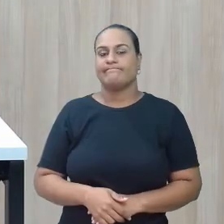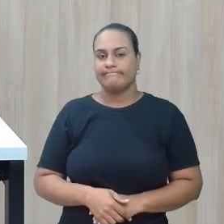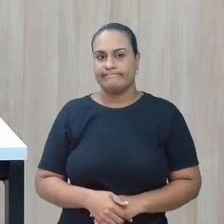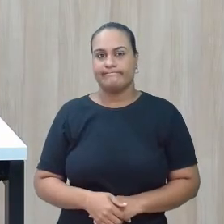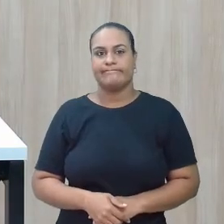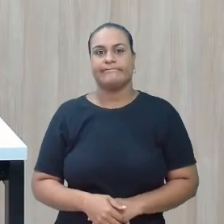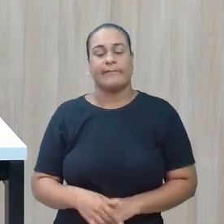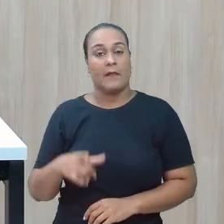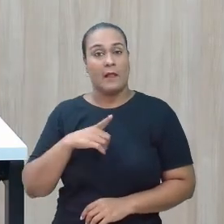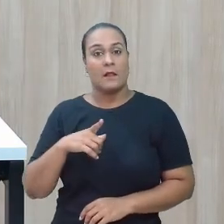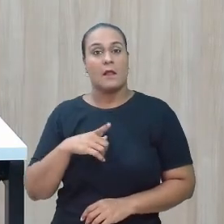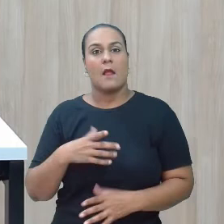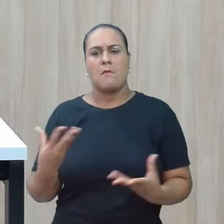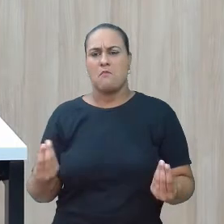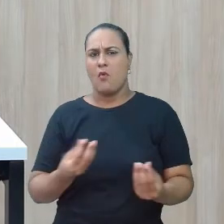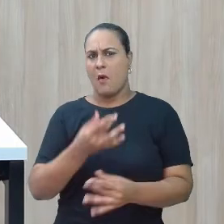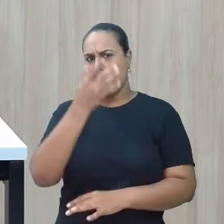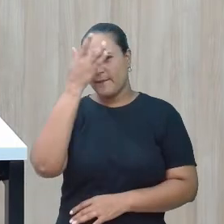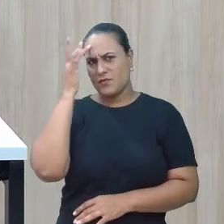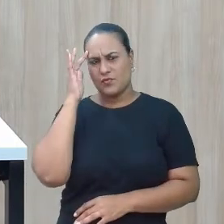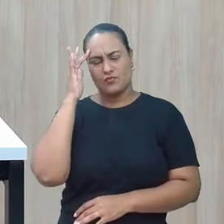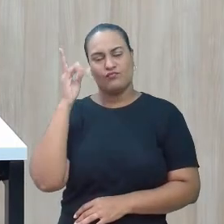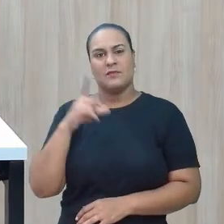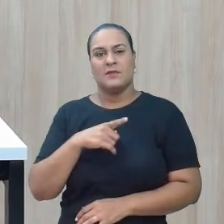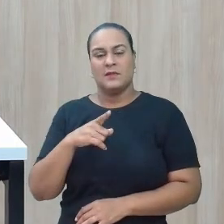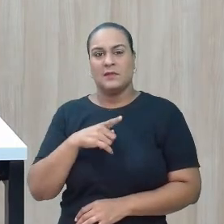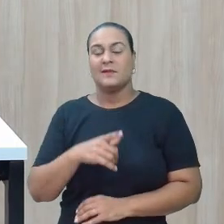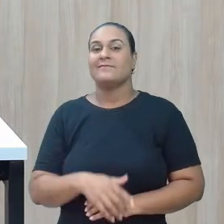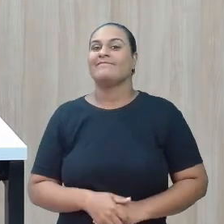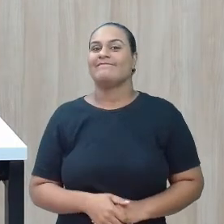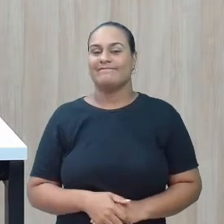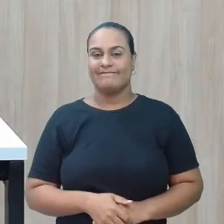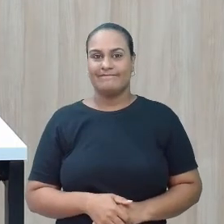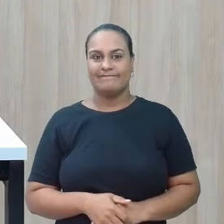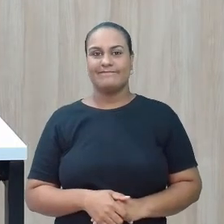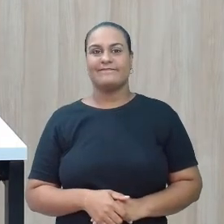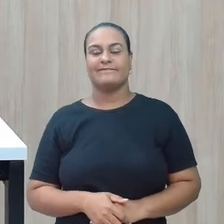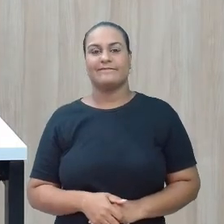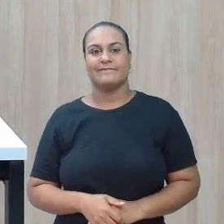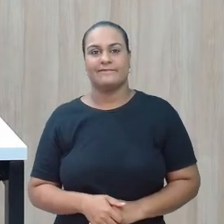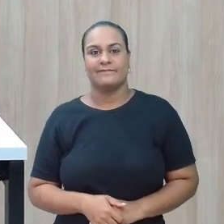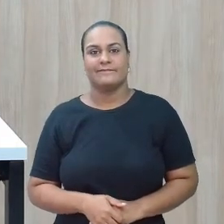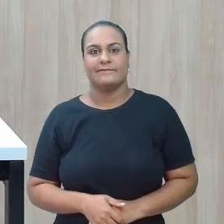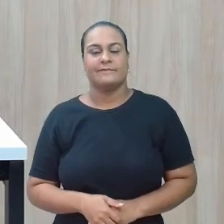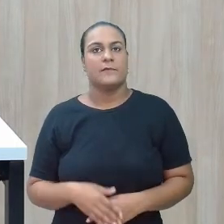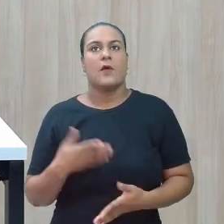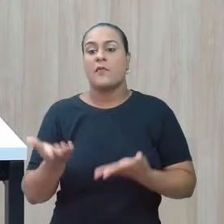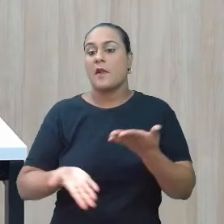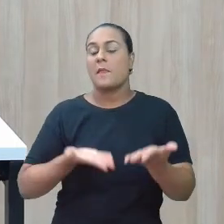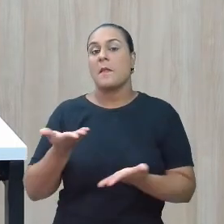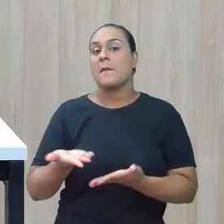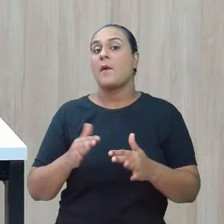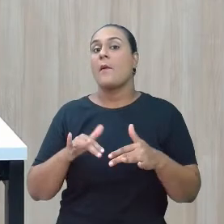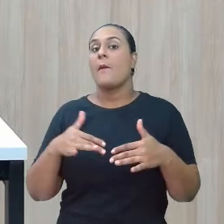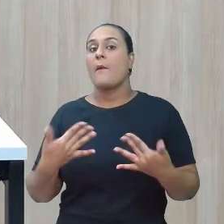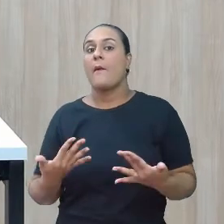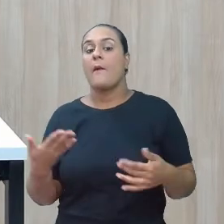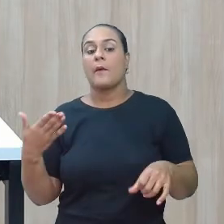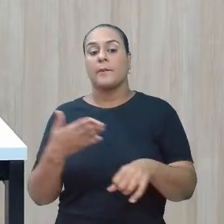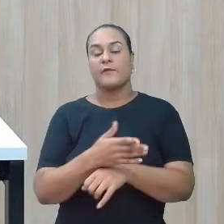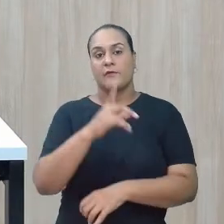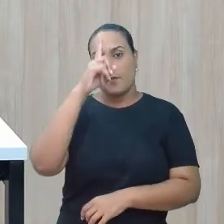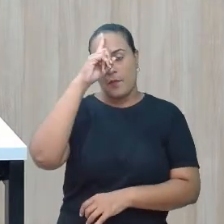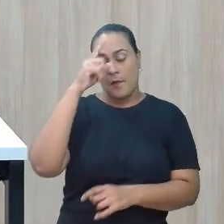acometendo aí um monte de gente. E a gente precisa ver essa questão, né, do que tratar, de procurar um médico, de